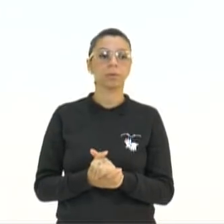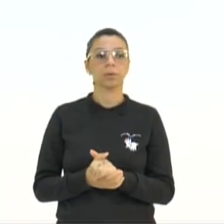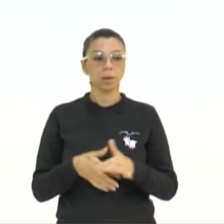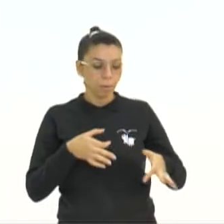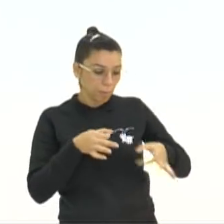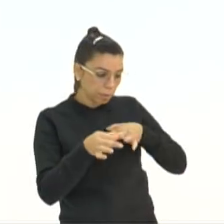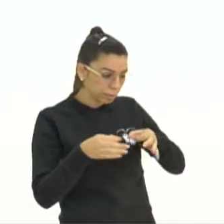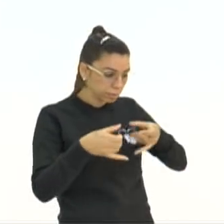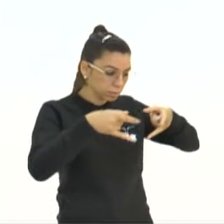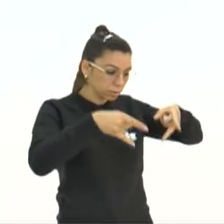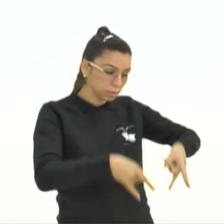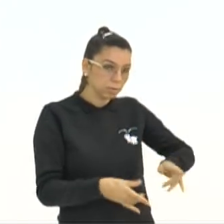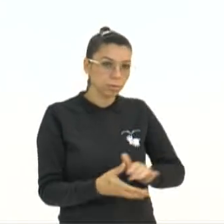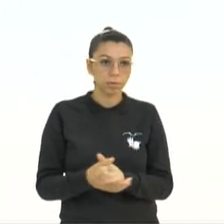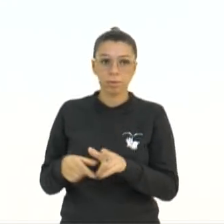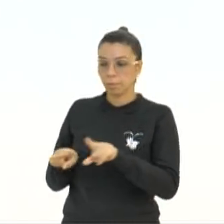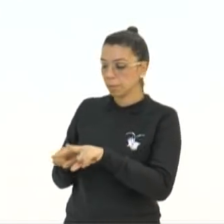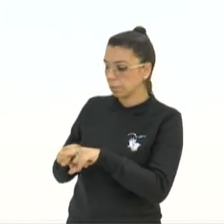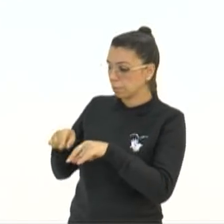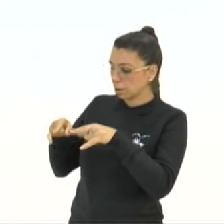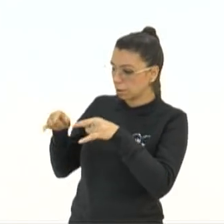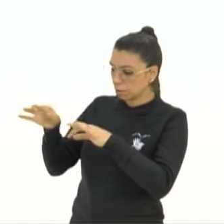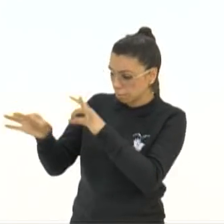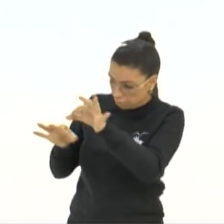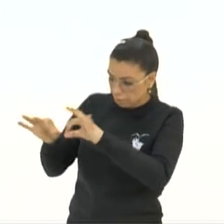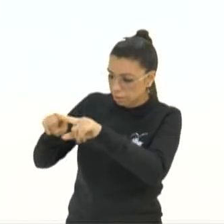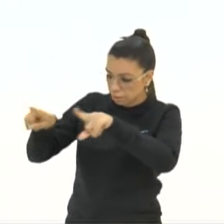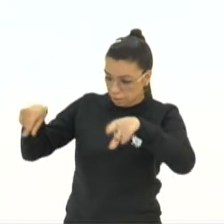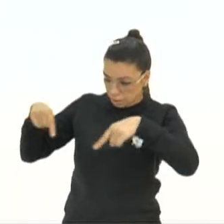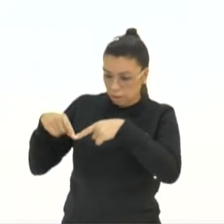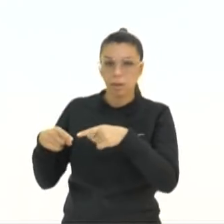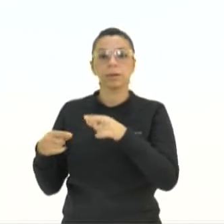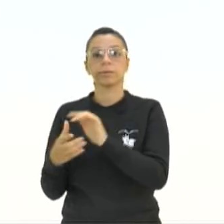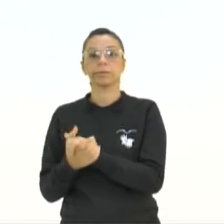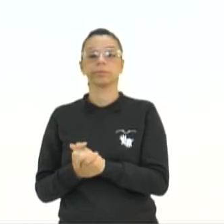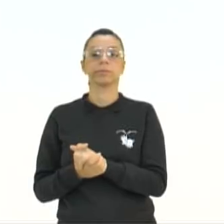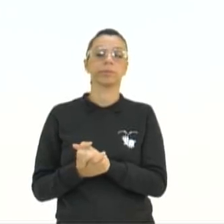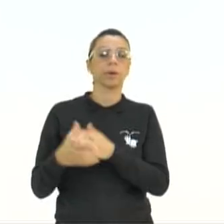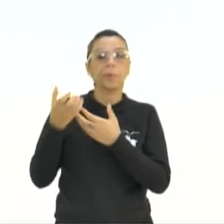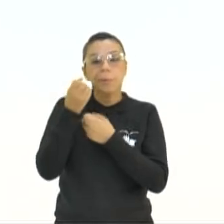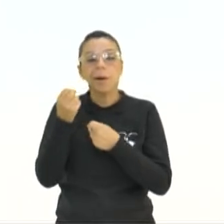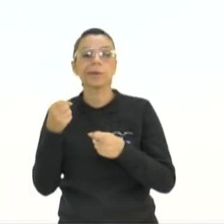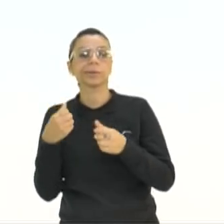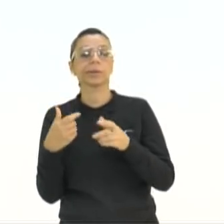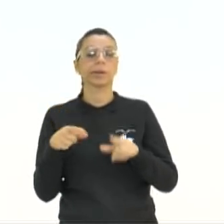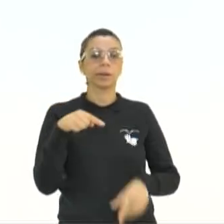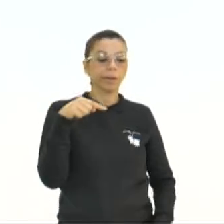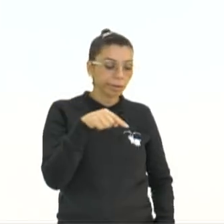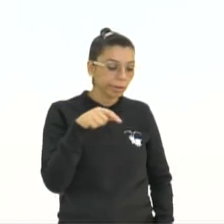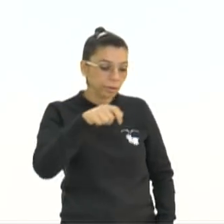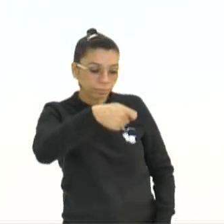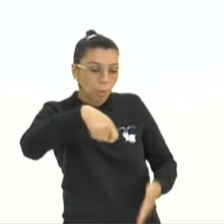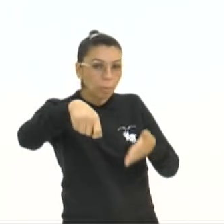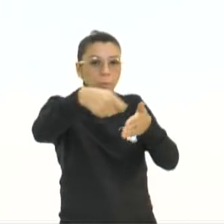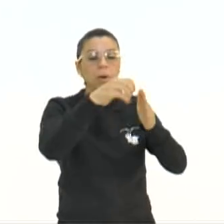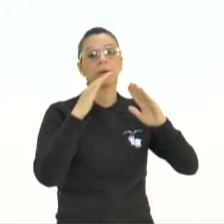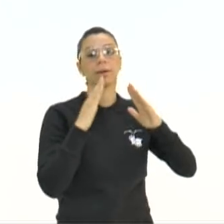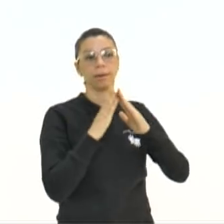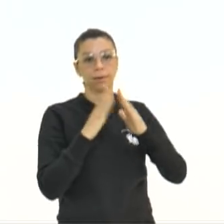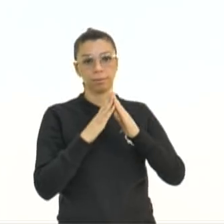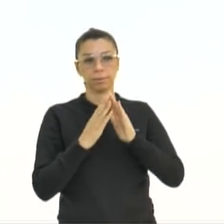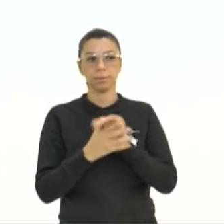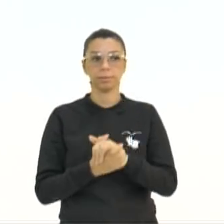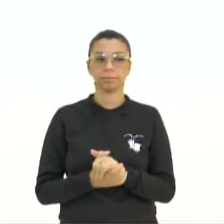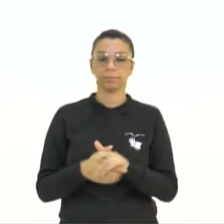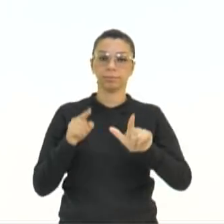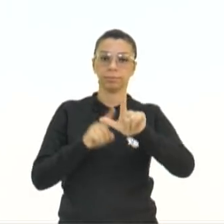cama, organizar, ali organizar o quarto, pode ser a sala, a cozinha, tanto faz. E aqui limpar a casa. Vamos ver mais alguns. Então, olha lá.